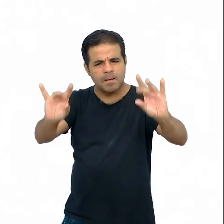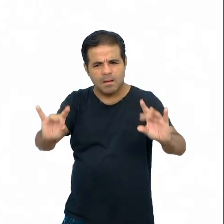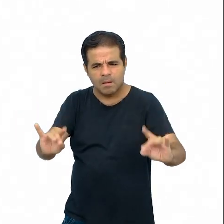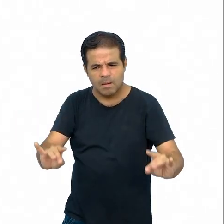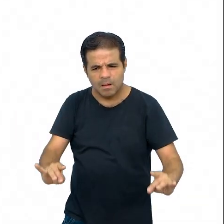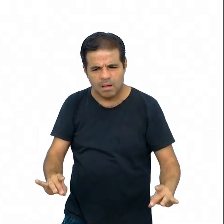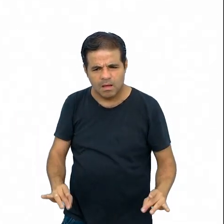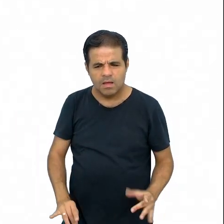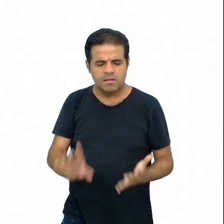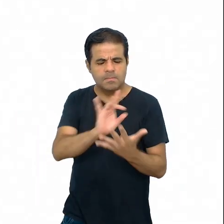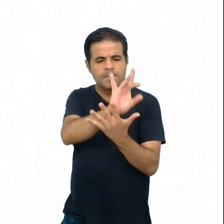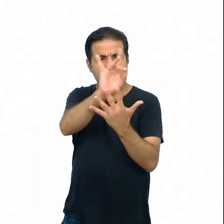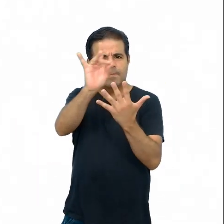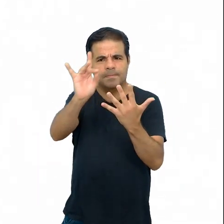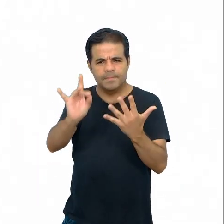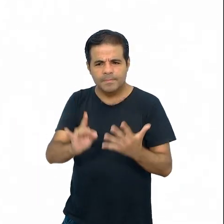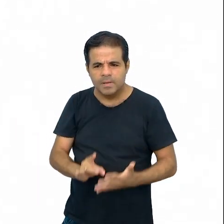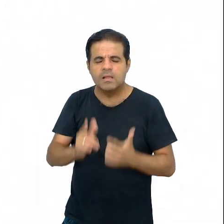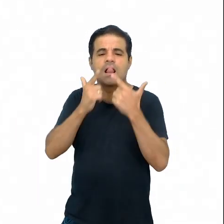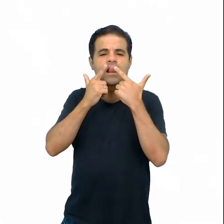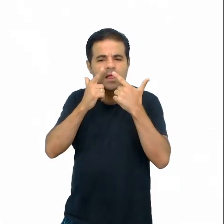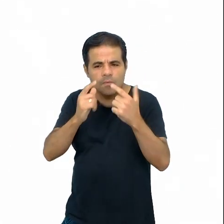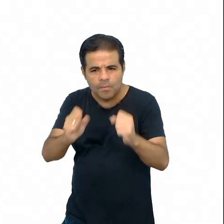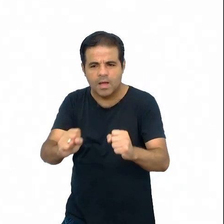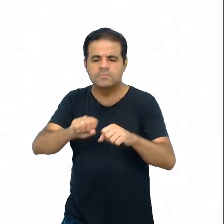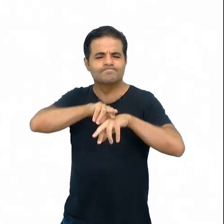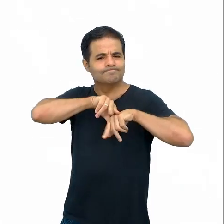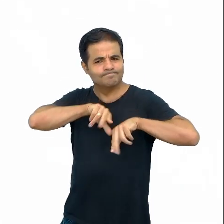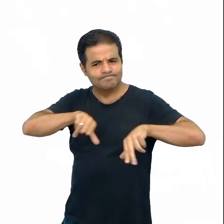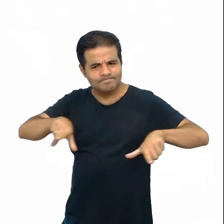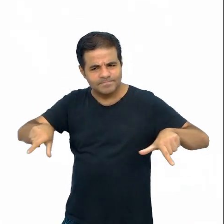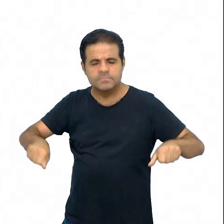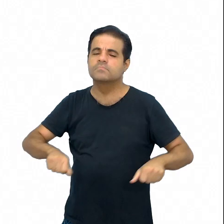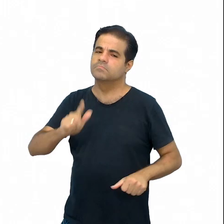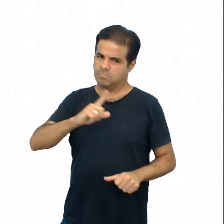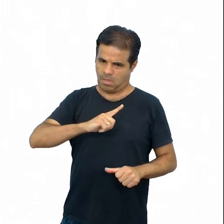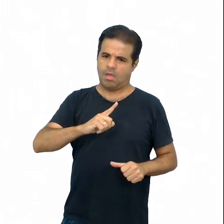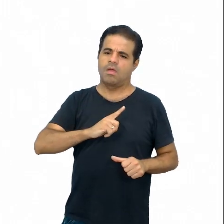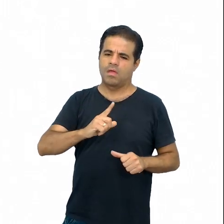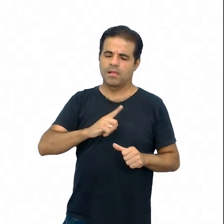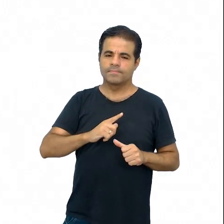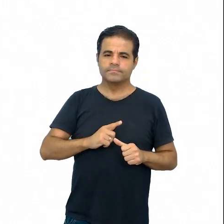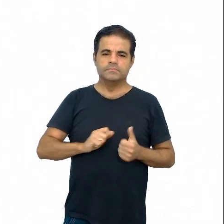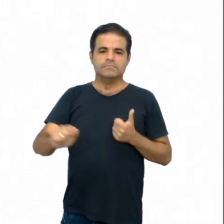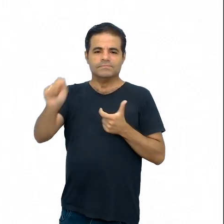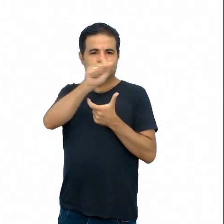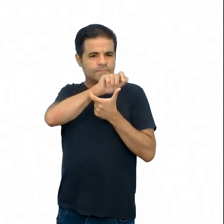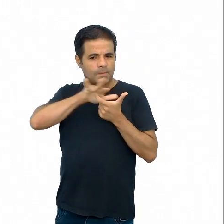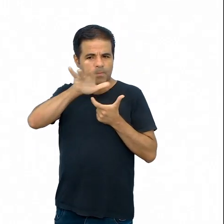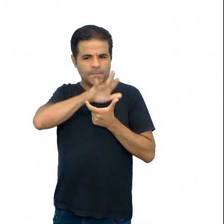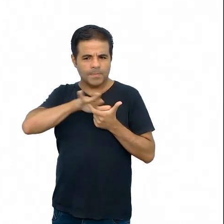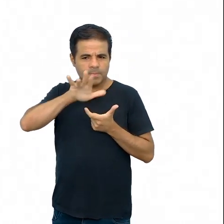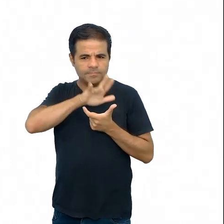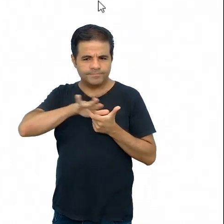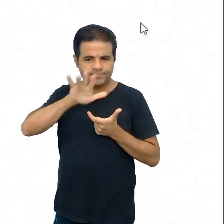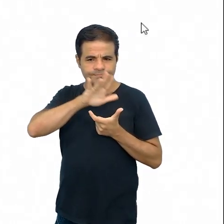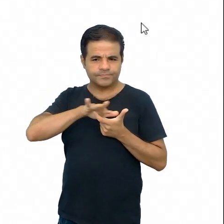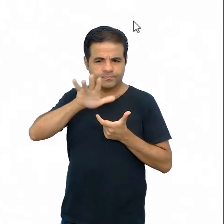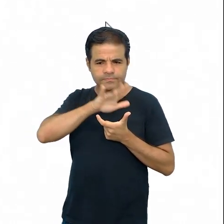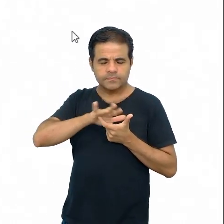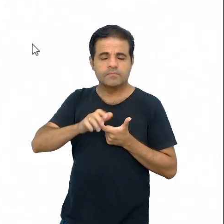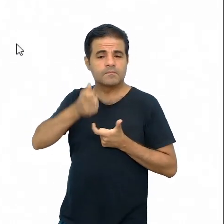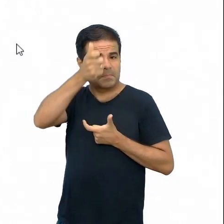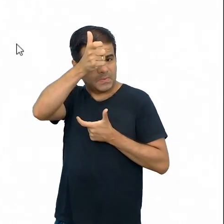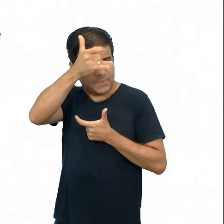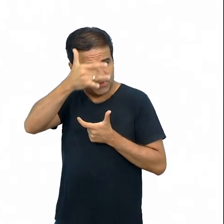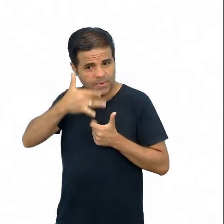de cada uma dessas linguagens, né, dessas variantes que existem. O letramento não equivale à aquisição da